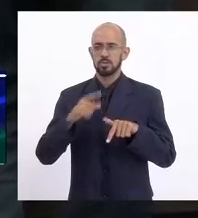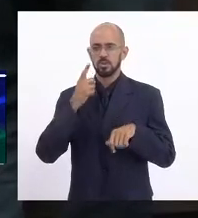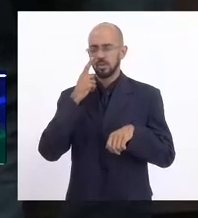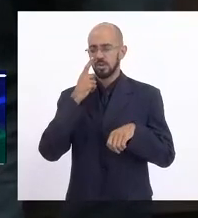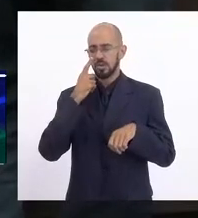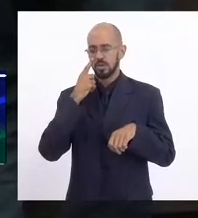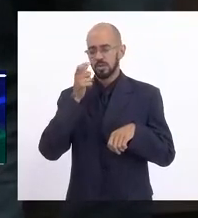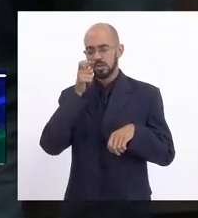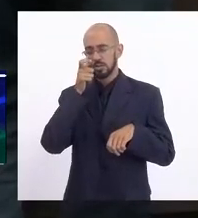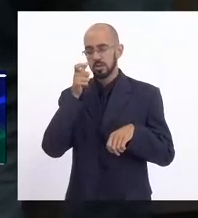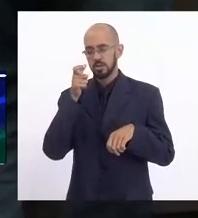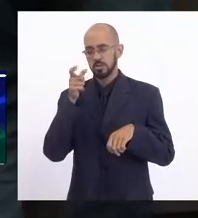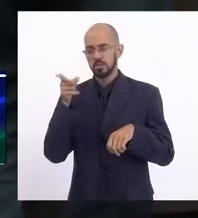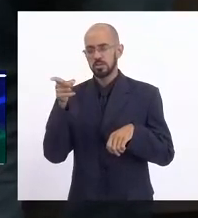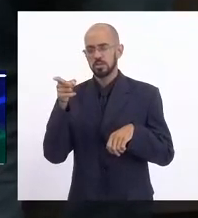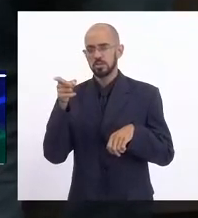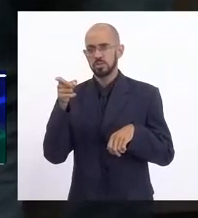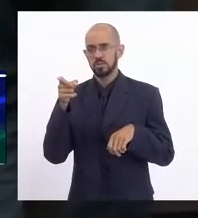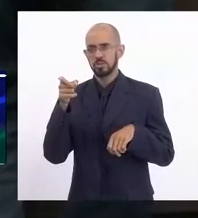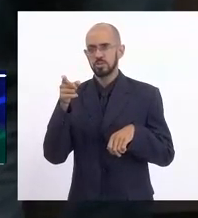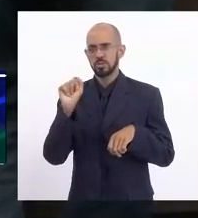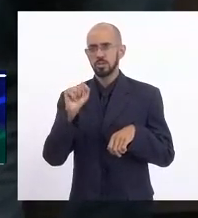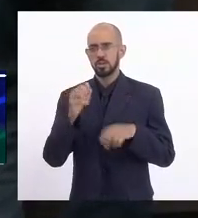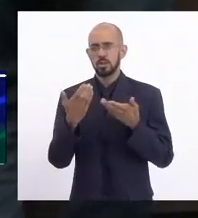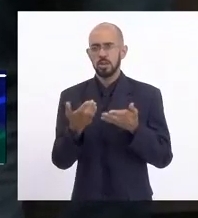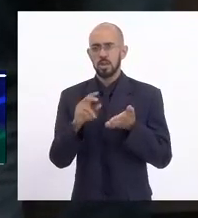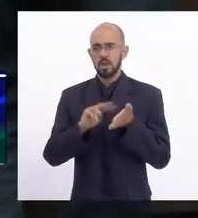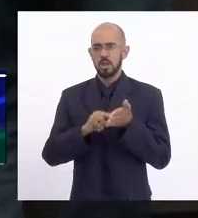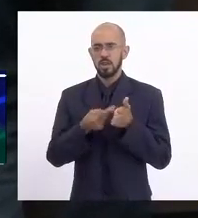senhora presidente. Se quer renovar